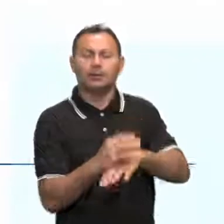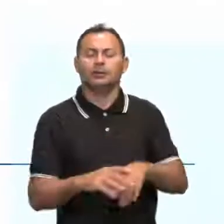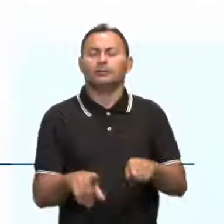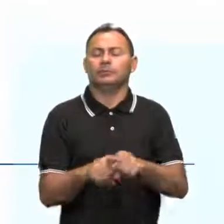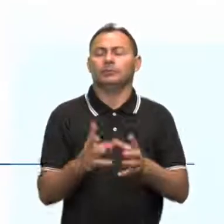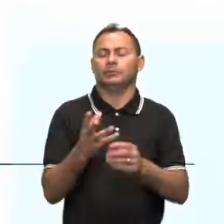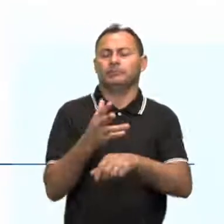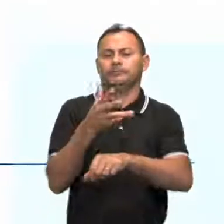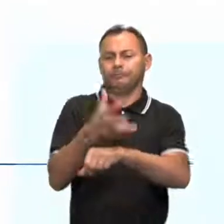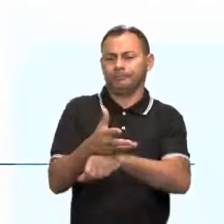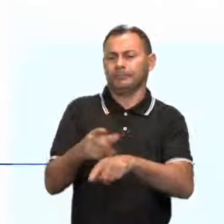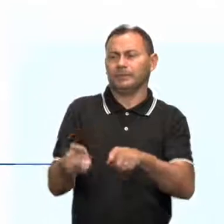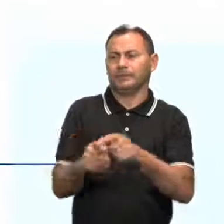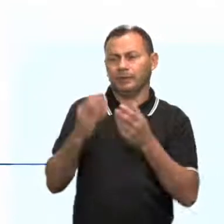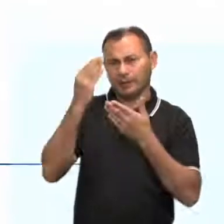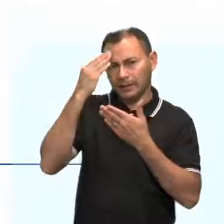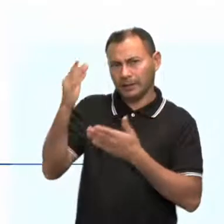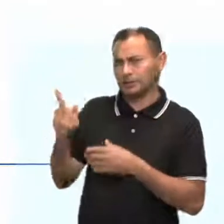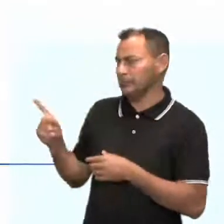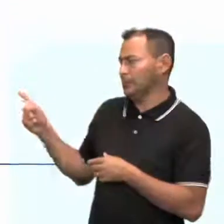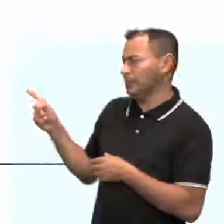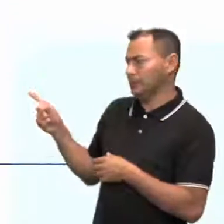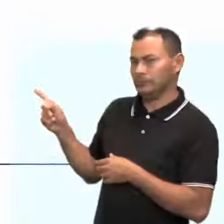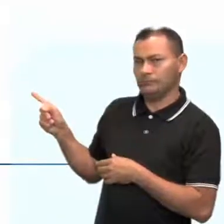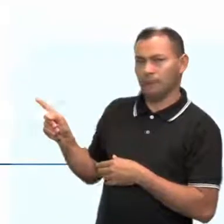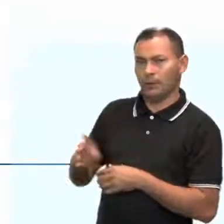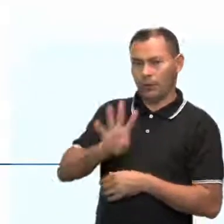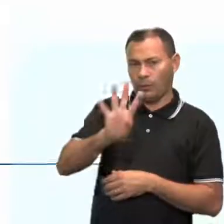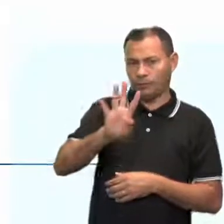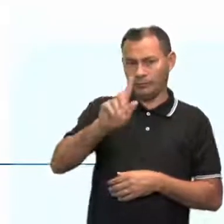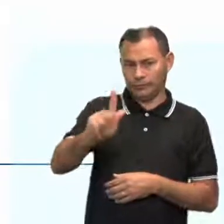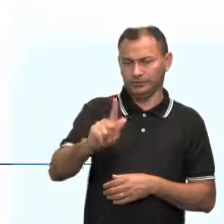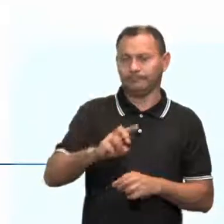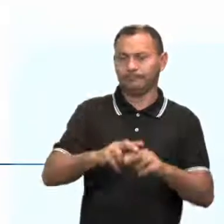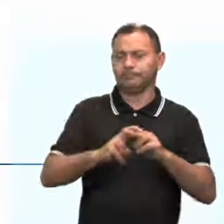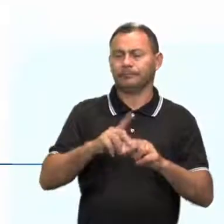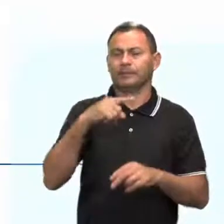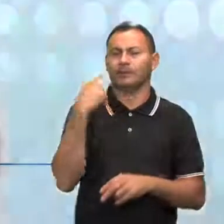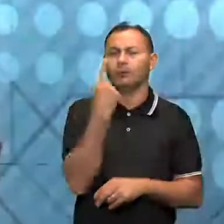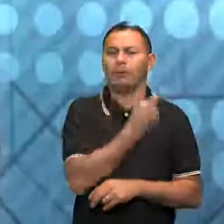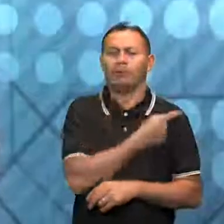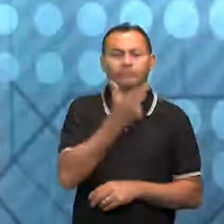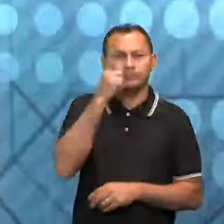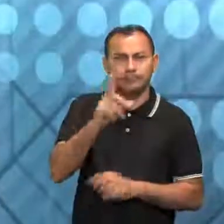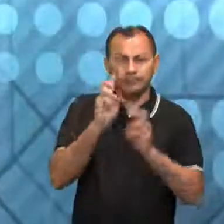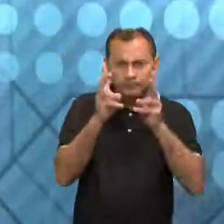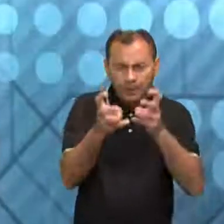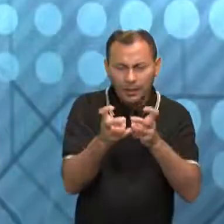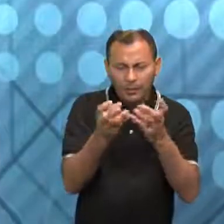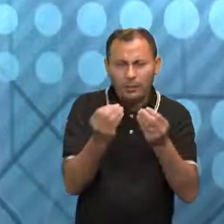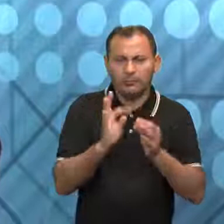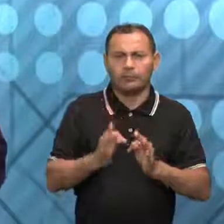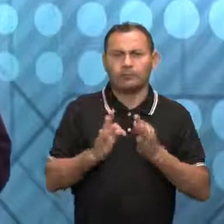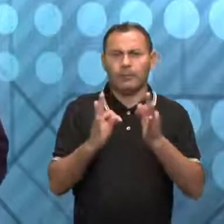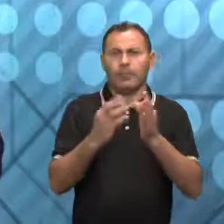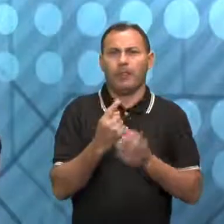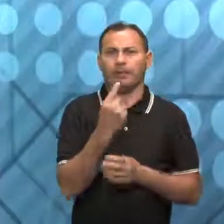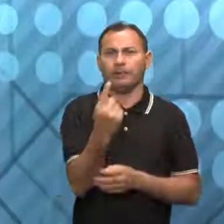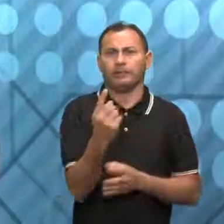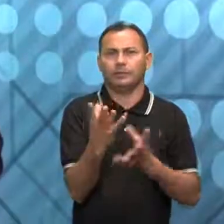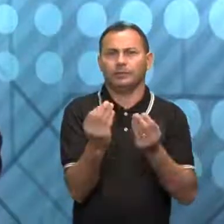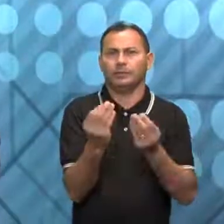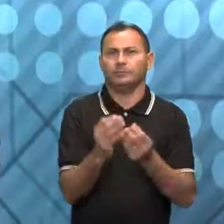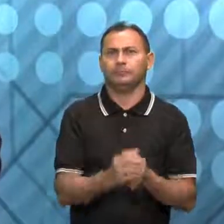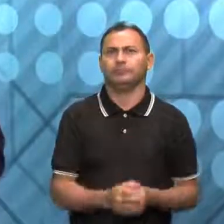vídeos, também foi graças a esse 4G. Então, é assim que a gente consegue enxergar como que essa tecnologia avançou